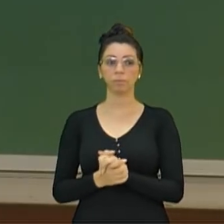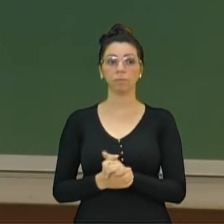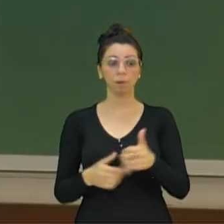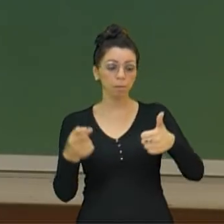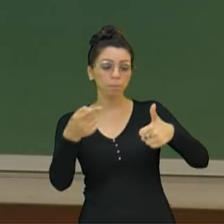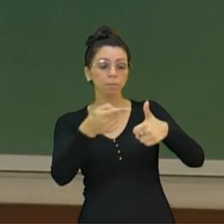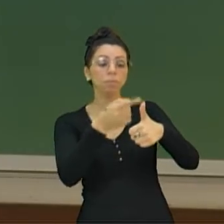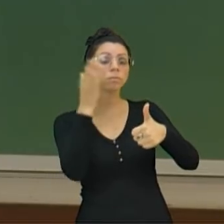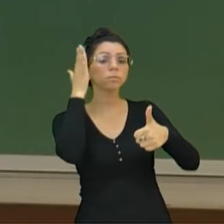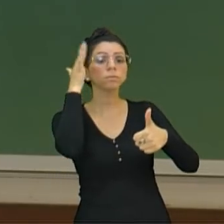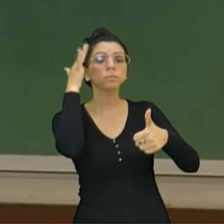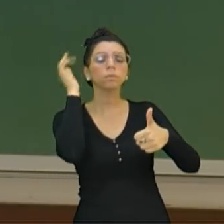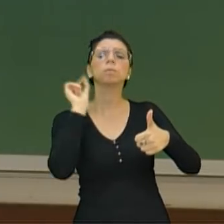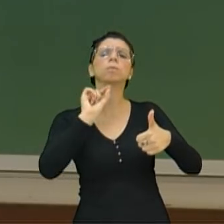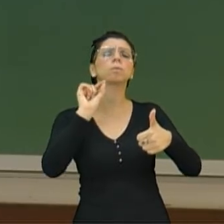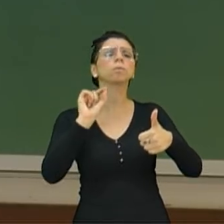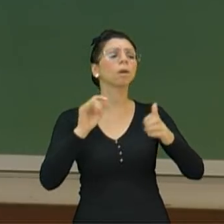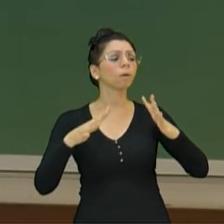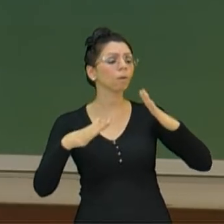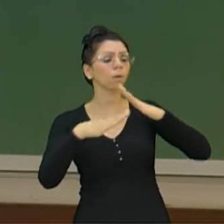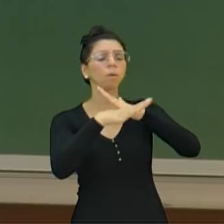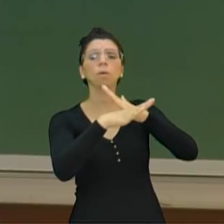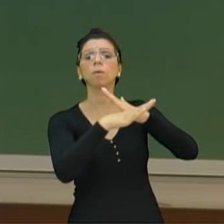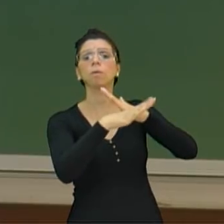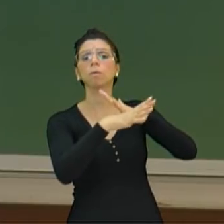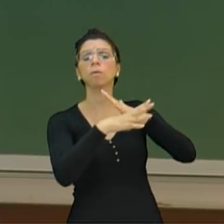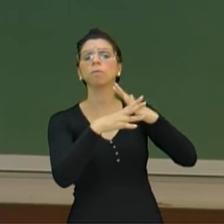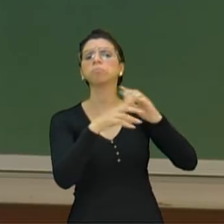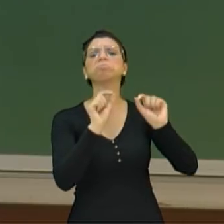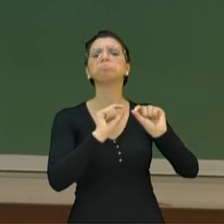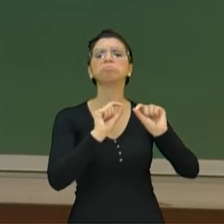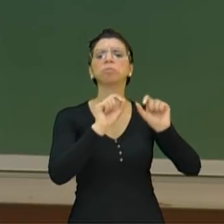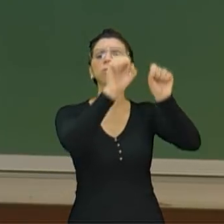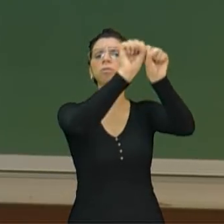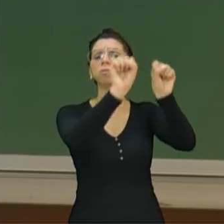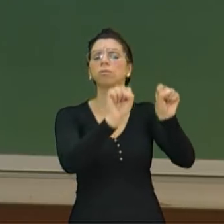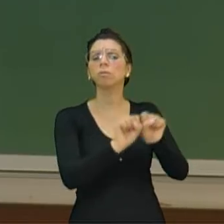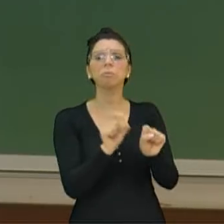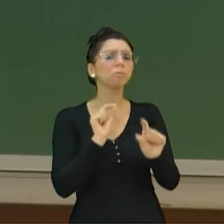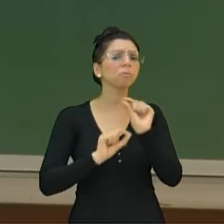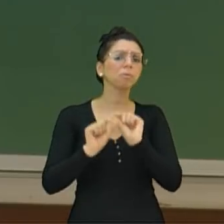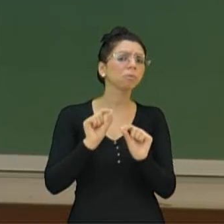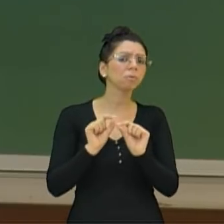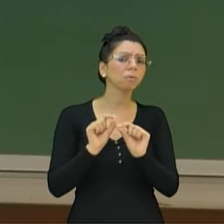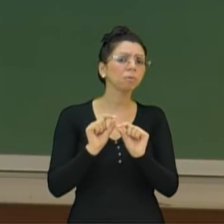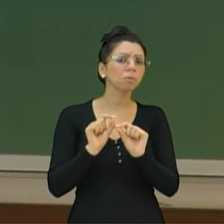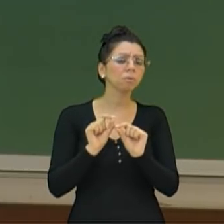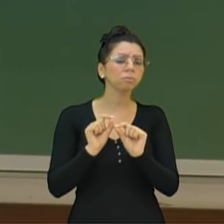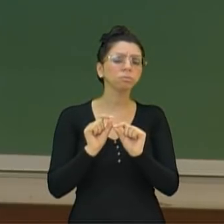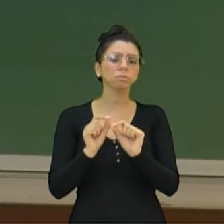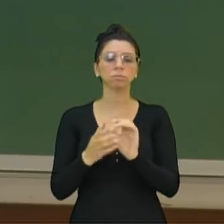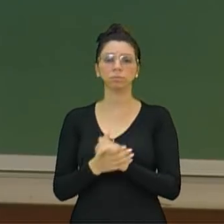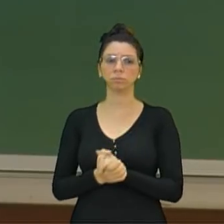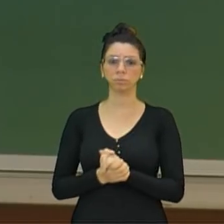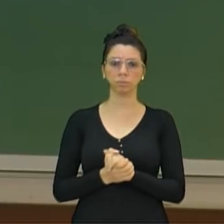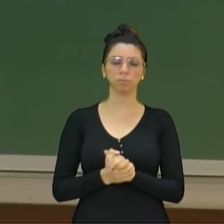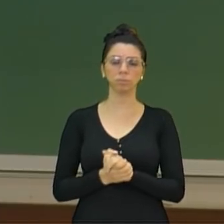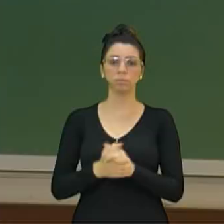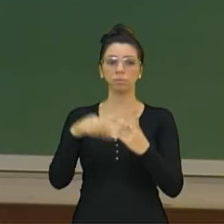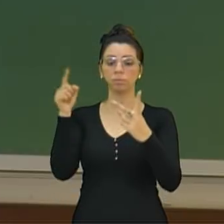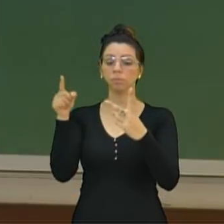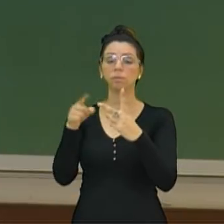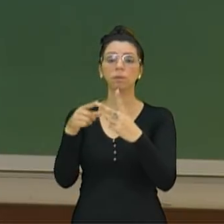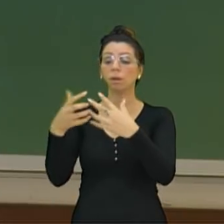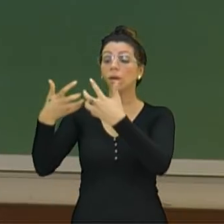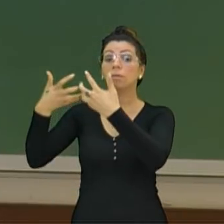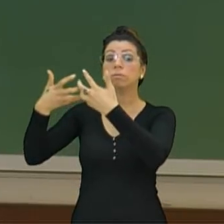parte, ele quer saber o que é um neurônio, que estrutura é essa do nosso corpo, o que ela é, aonde que ela faz parte e qual é a